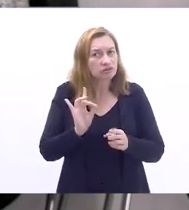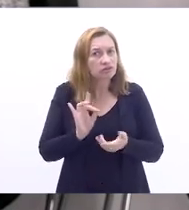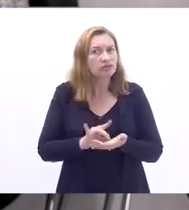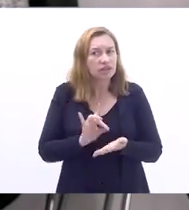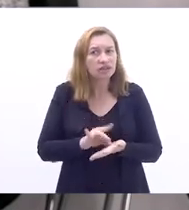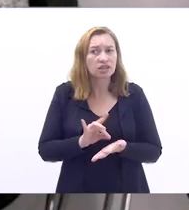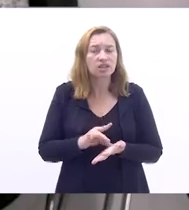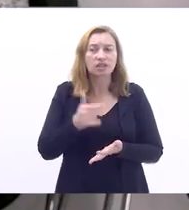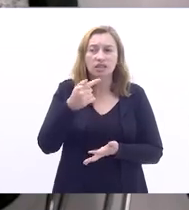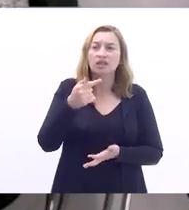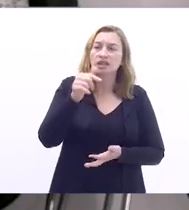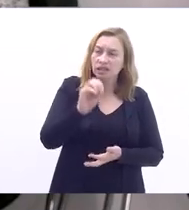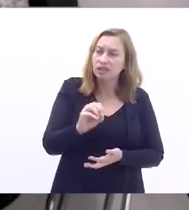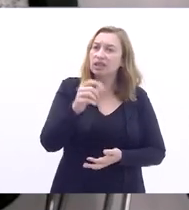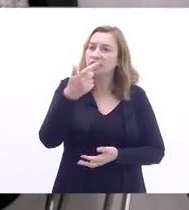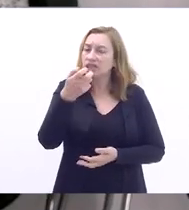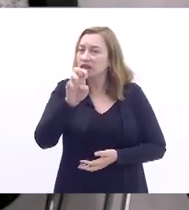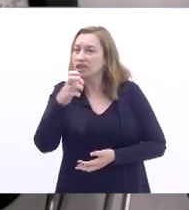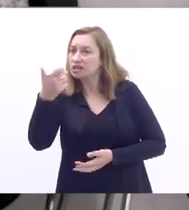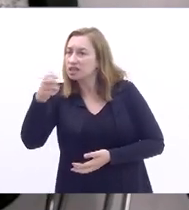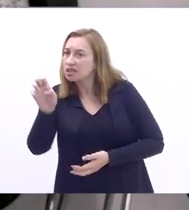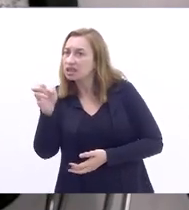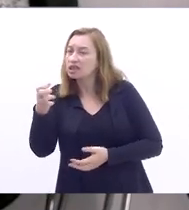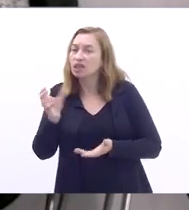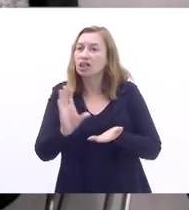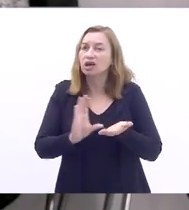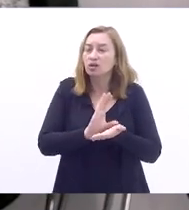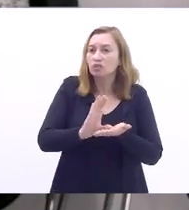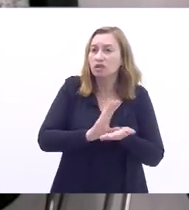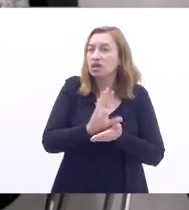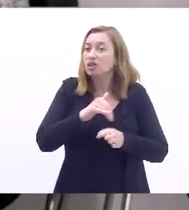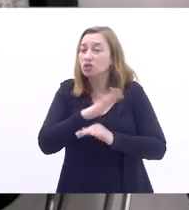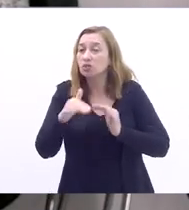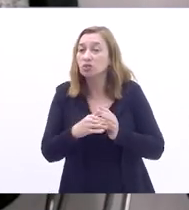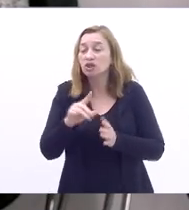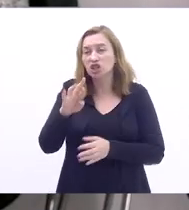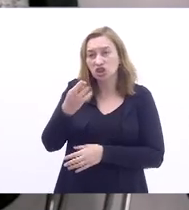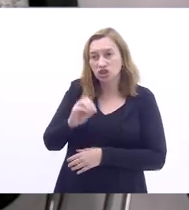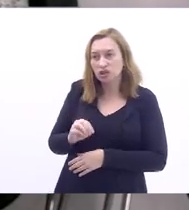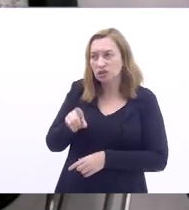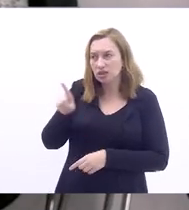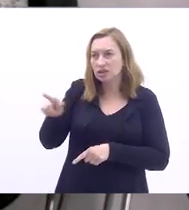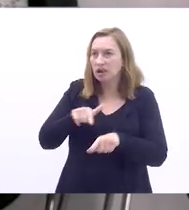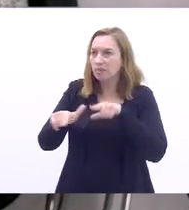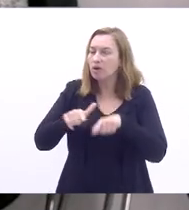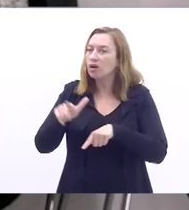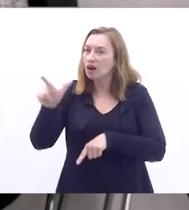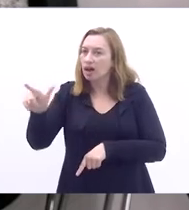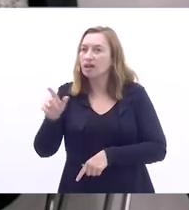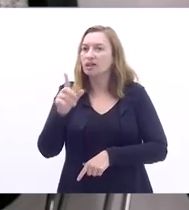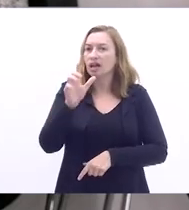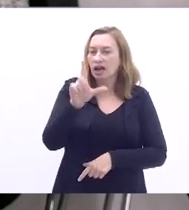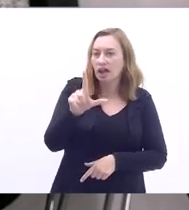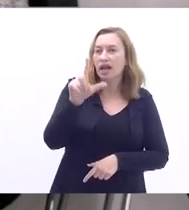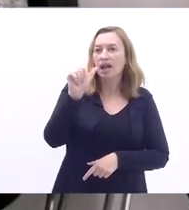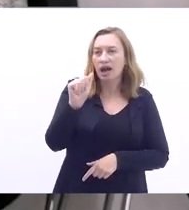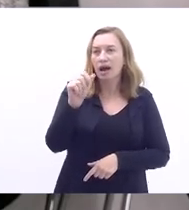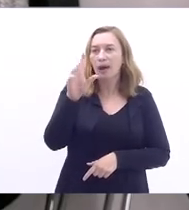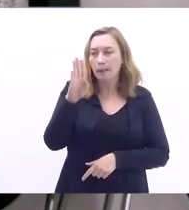que se tenha 70 15 e 15 em todos os concelhos Cristiano mesmo que trabalhou lá no laboratório